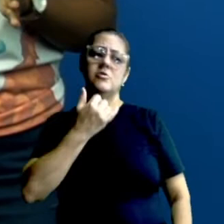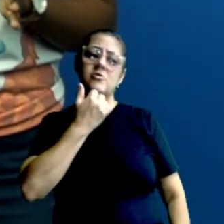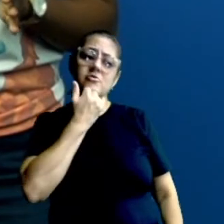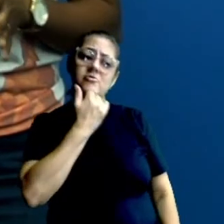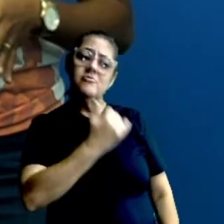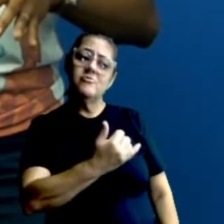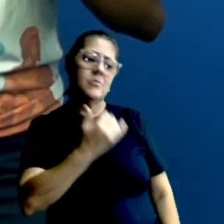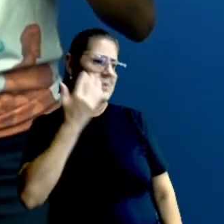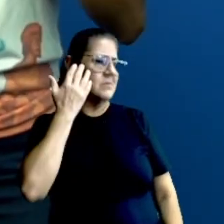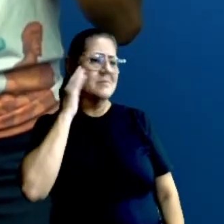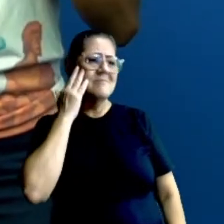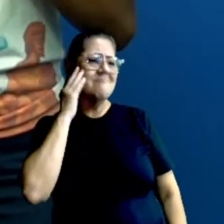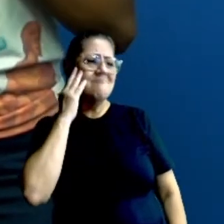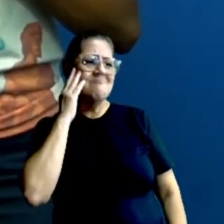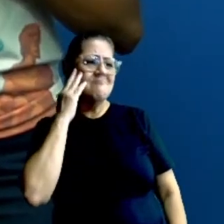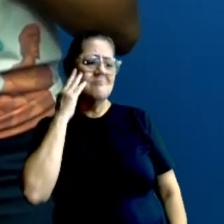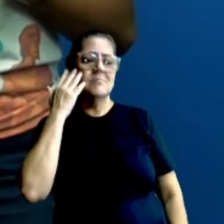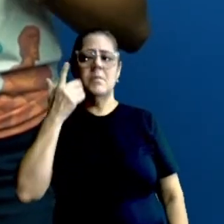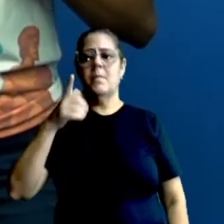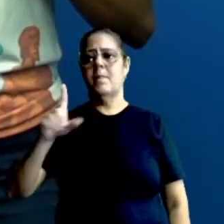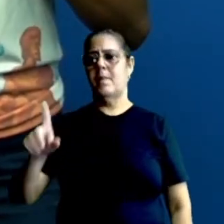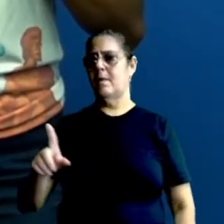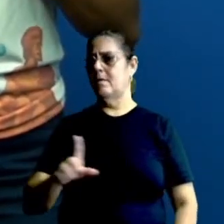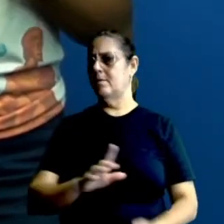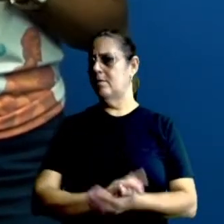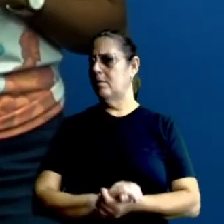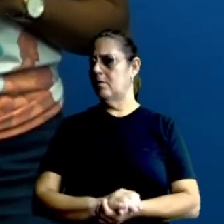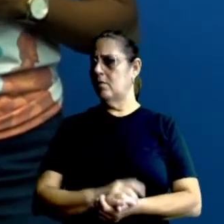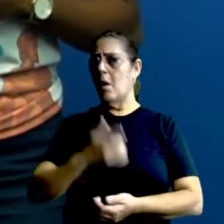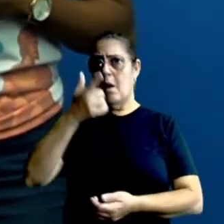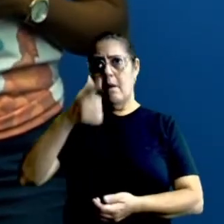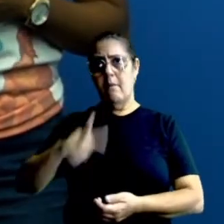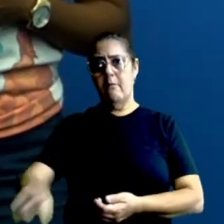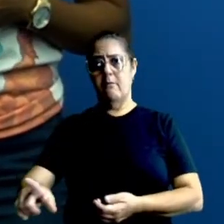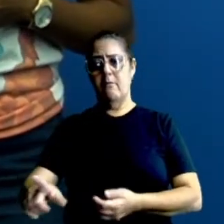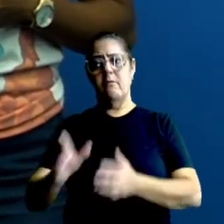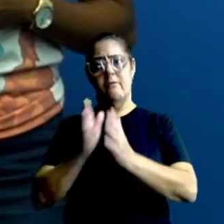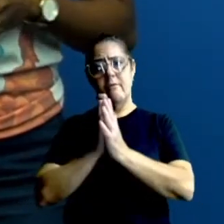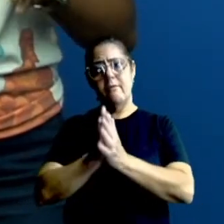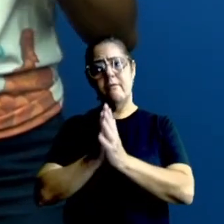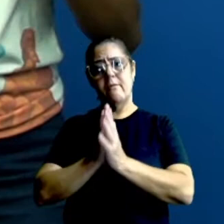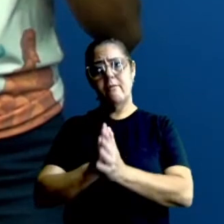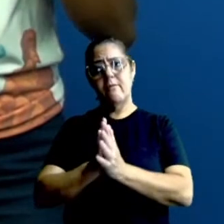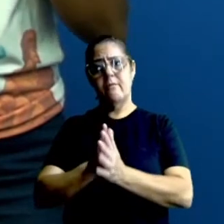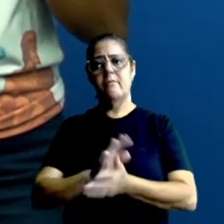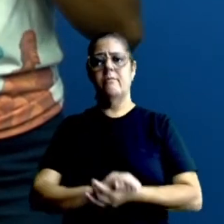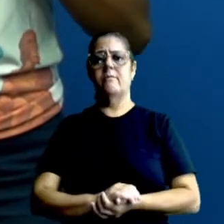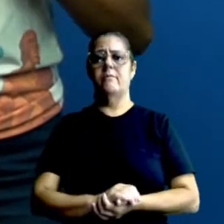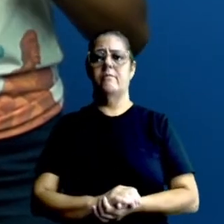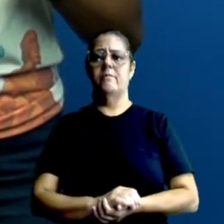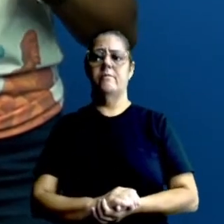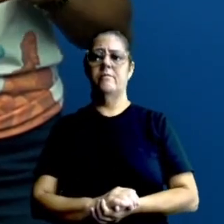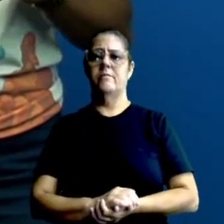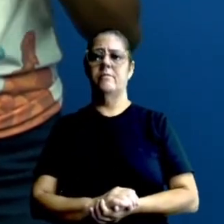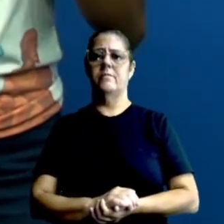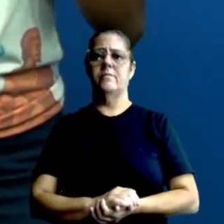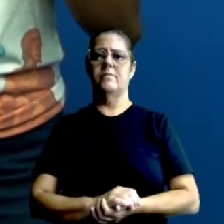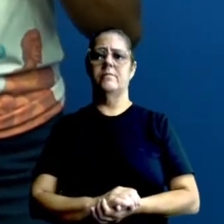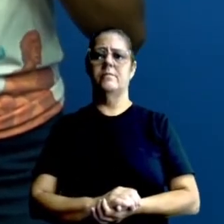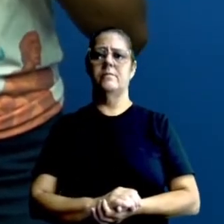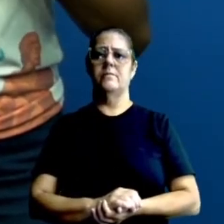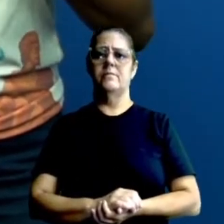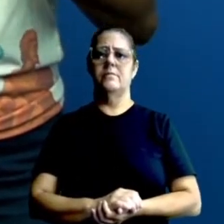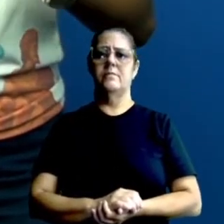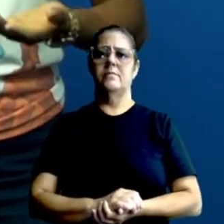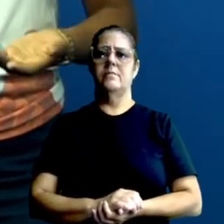um jeito de você compreender e a próxima pode repetir isso por favor então você usa exatamente com essa frase